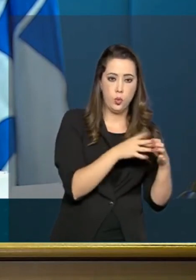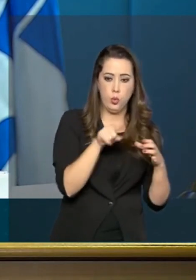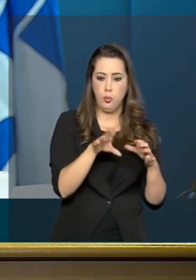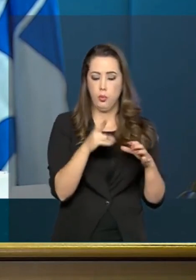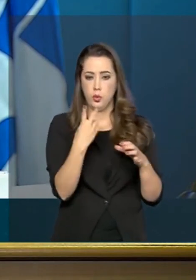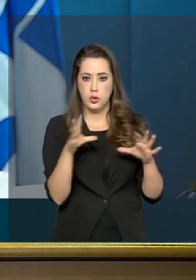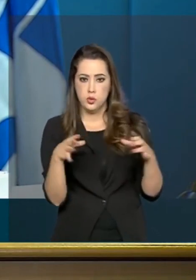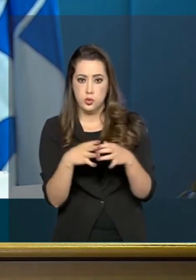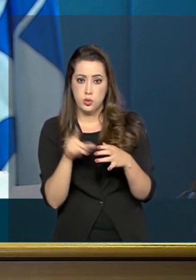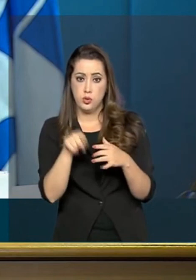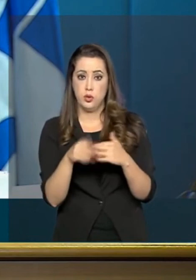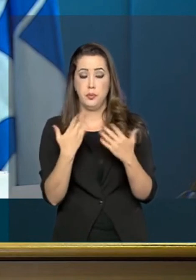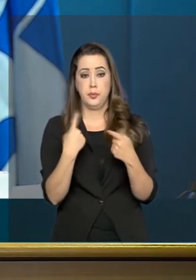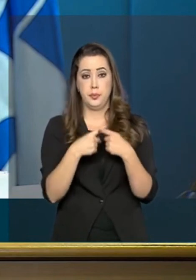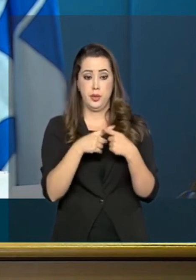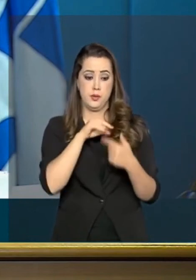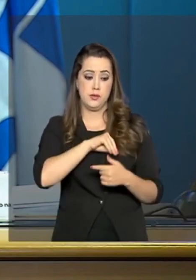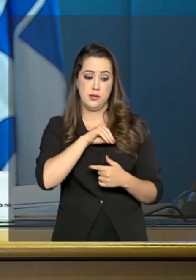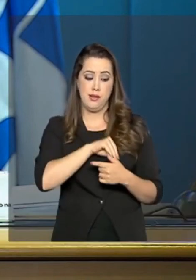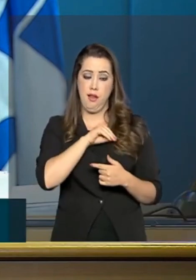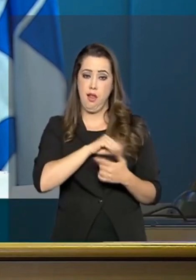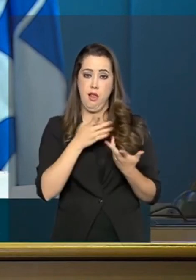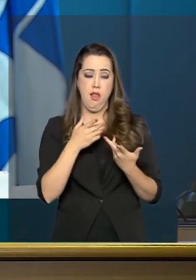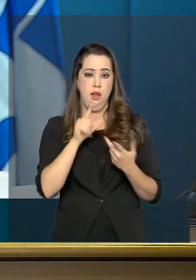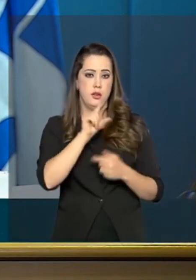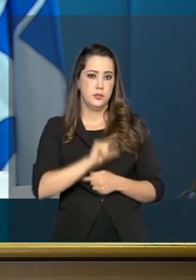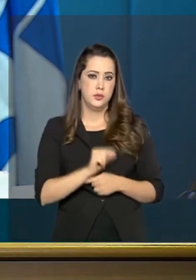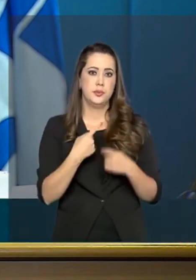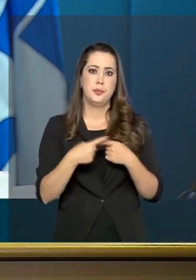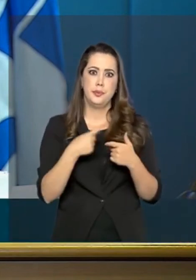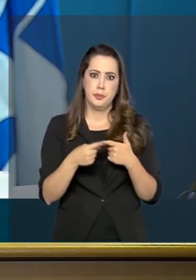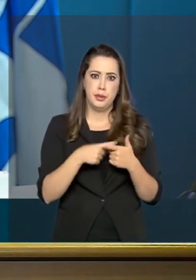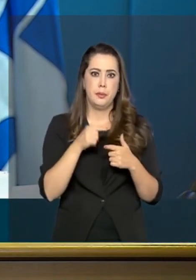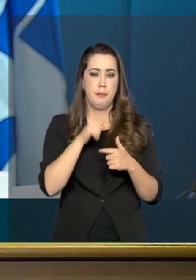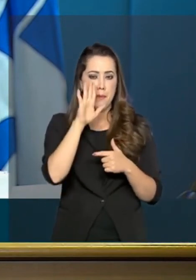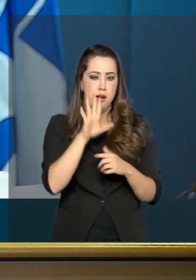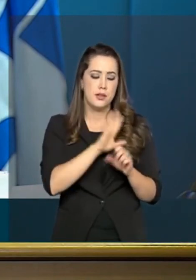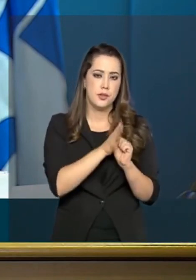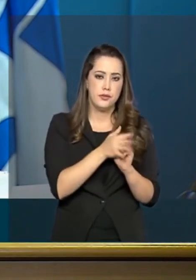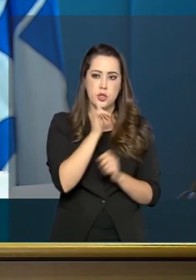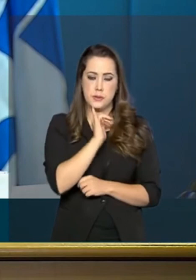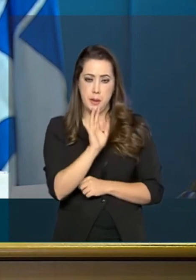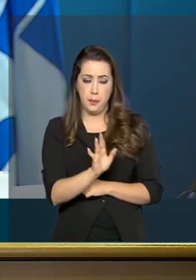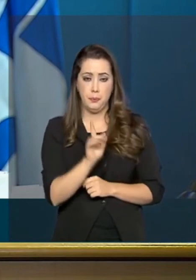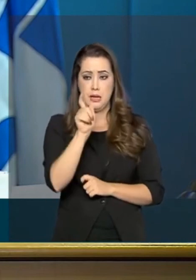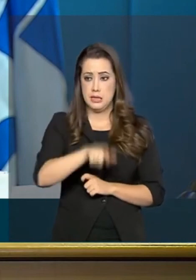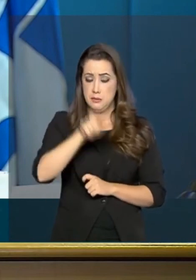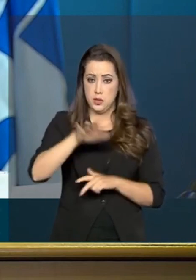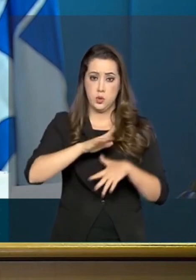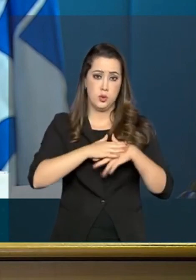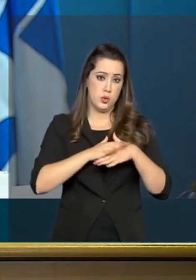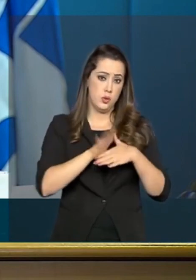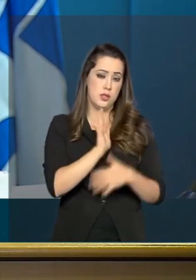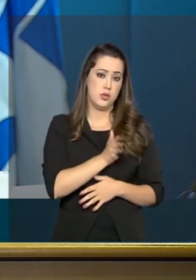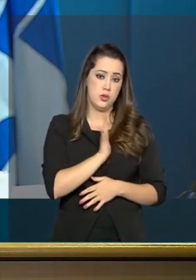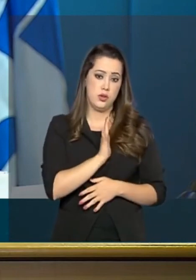inferior em relação à Covid, por conta da necessidade do enfrentamento da doença. E aí a gente pode dar como exemplo as pessoas com doenças